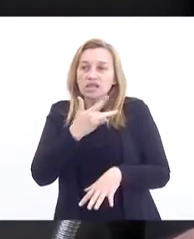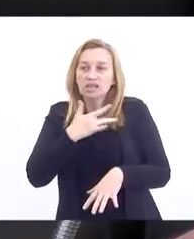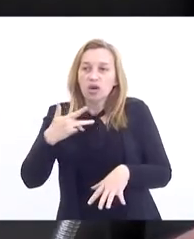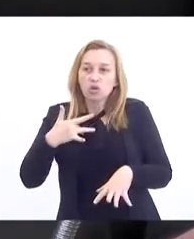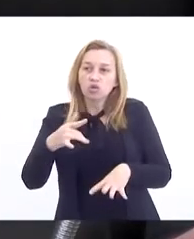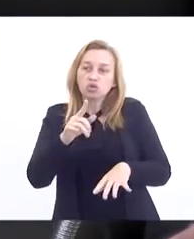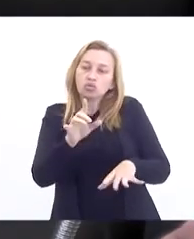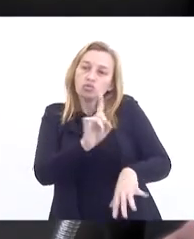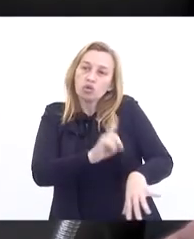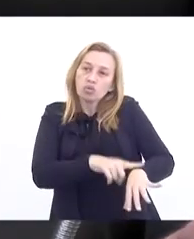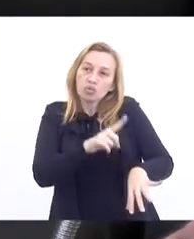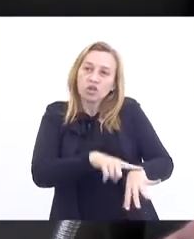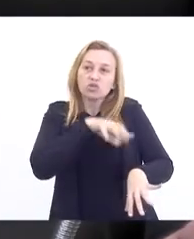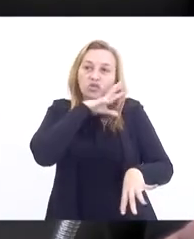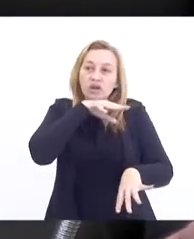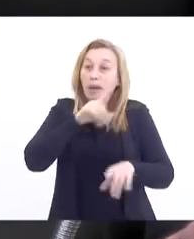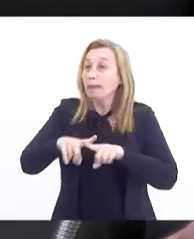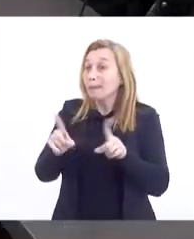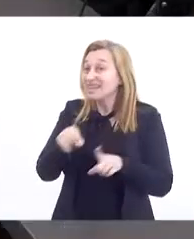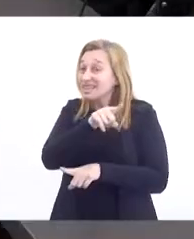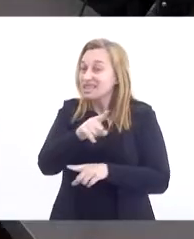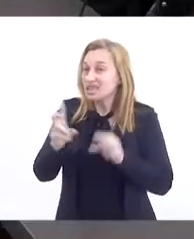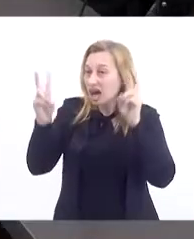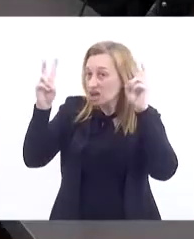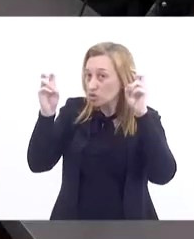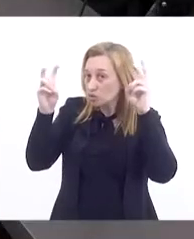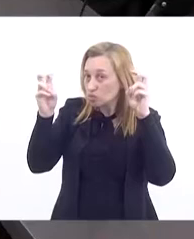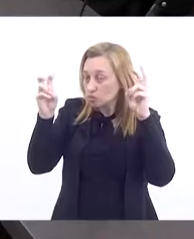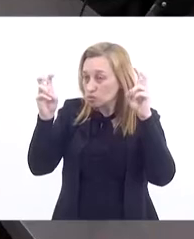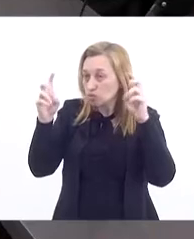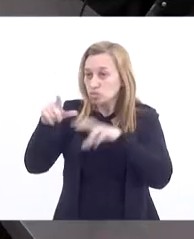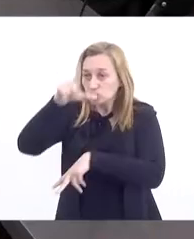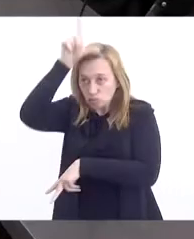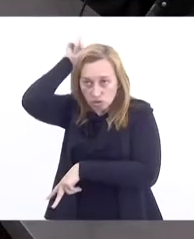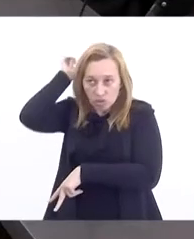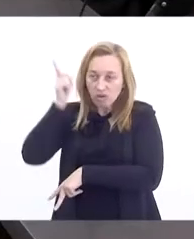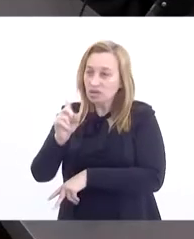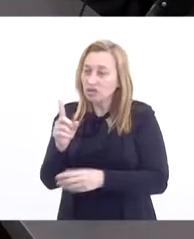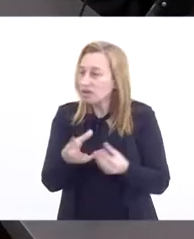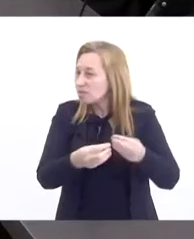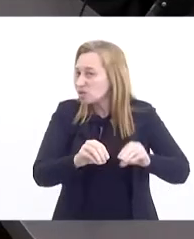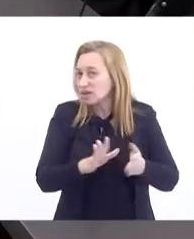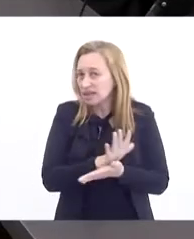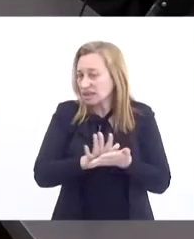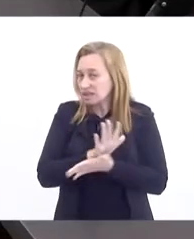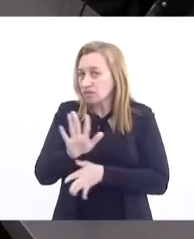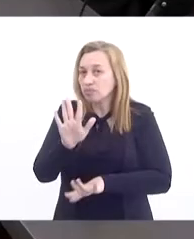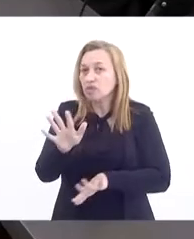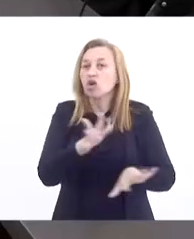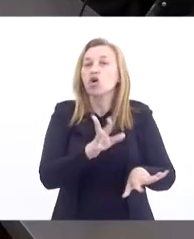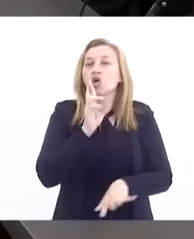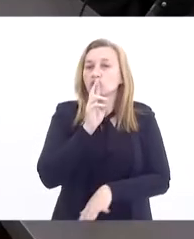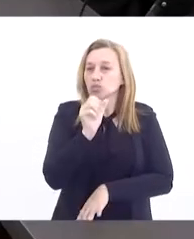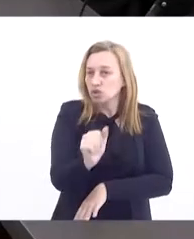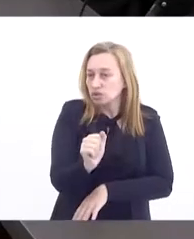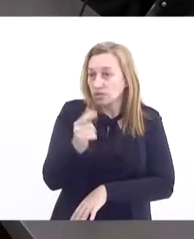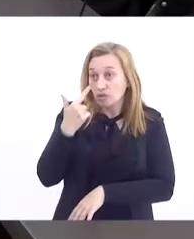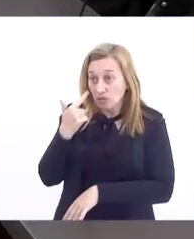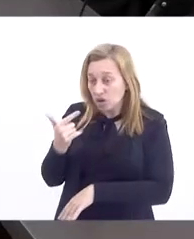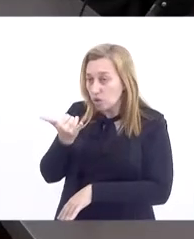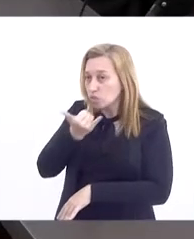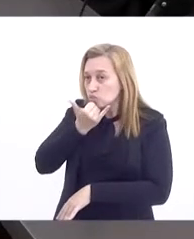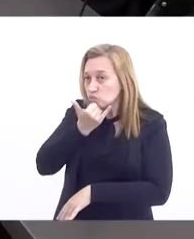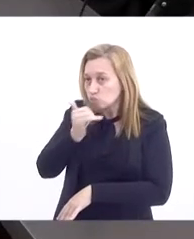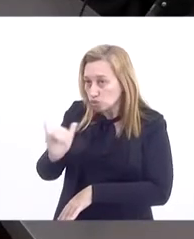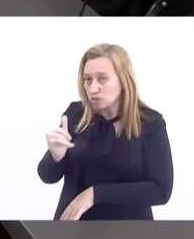Paulo não impede nada disso, não interfere, não. Pode acreditar. Ô Rodrigo, olha só. Desculpe,